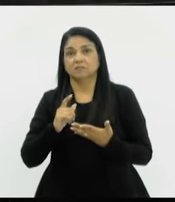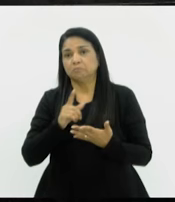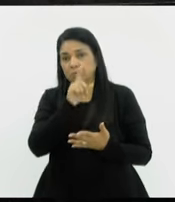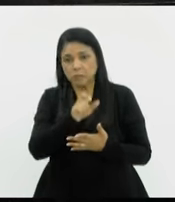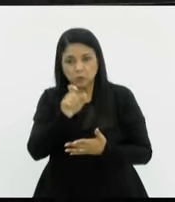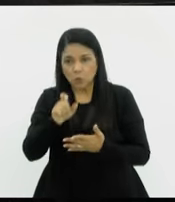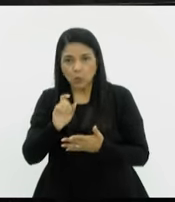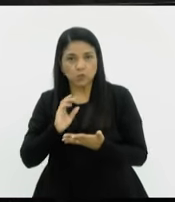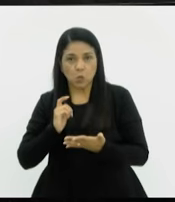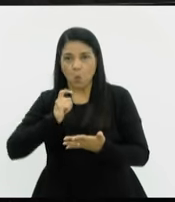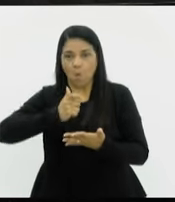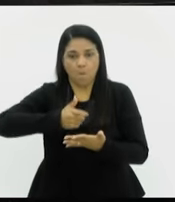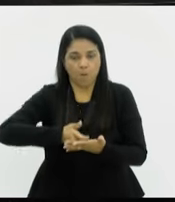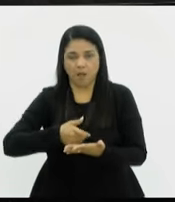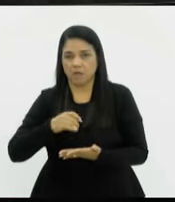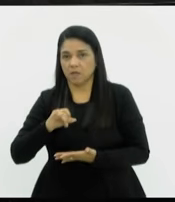é